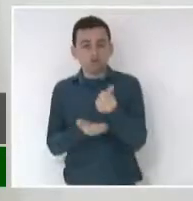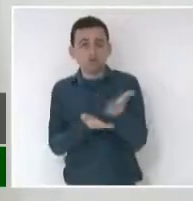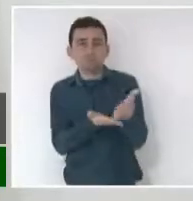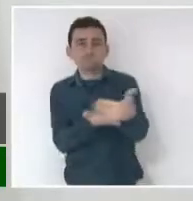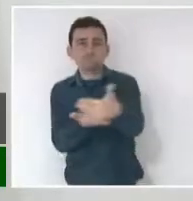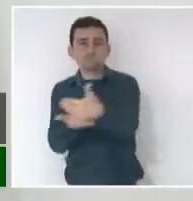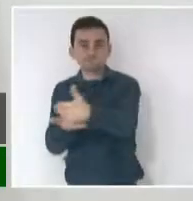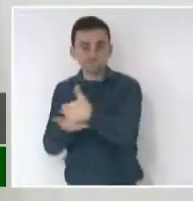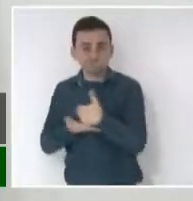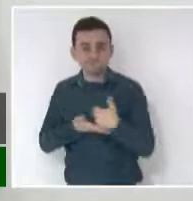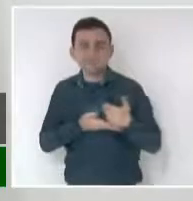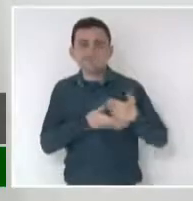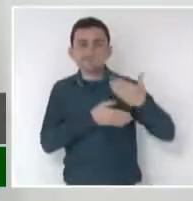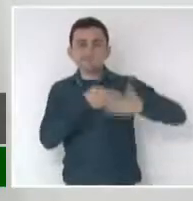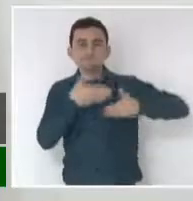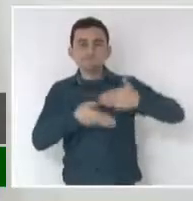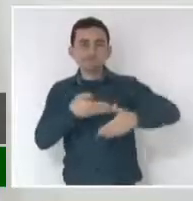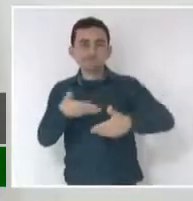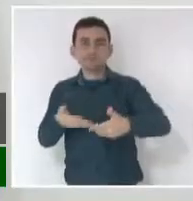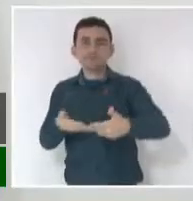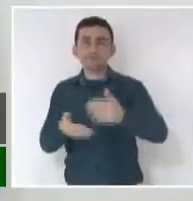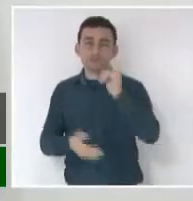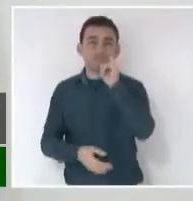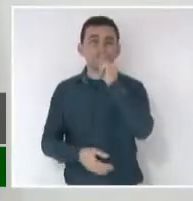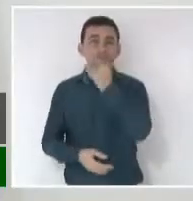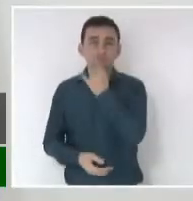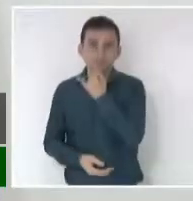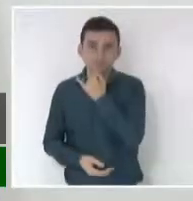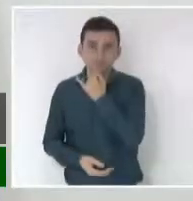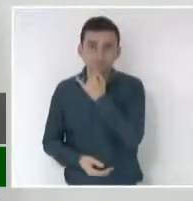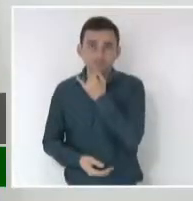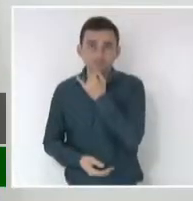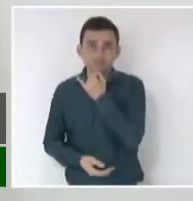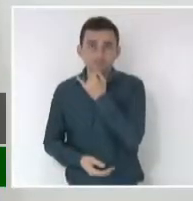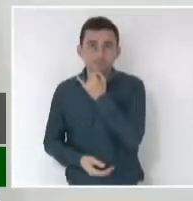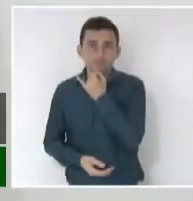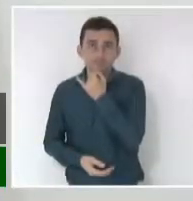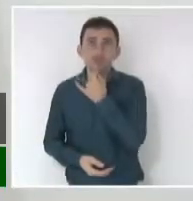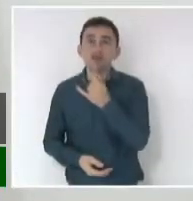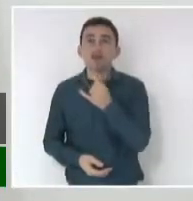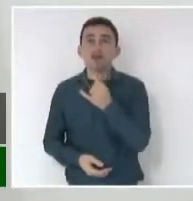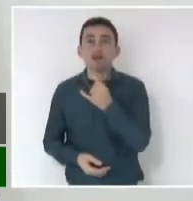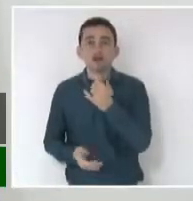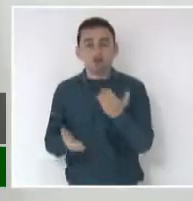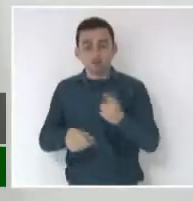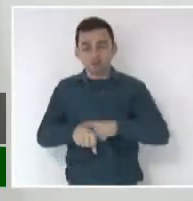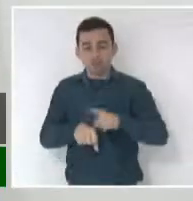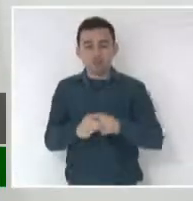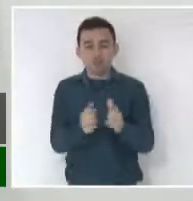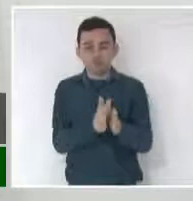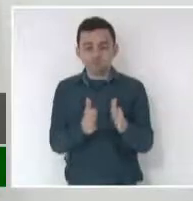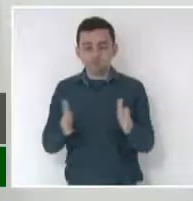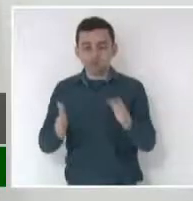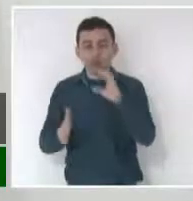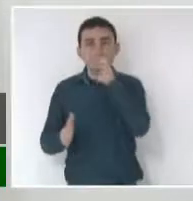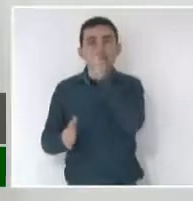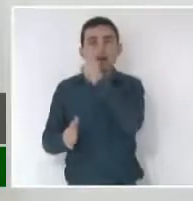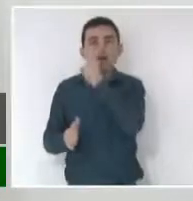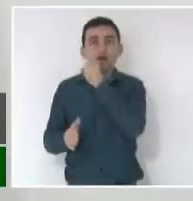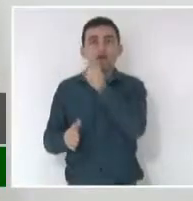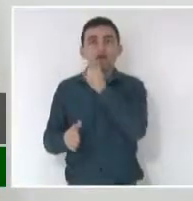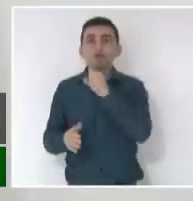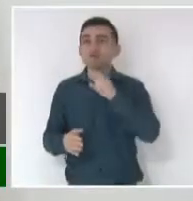sua trajetória, infelizmente, no espaço pequeno de tempo, ele não